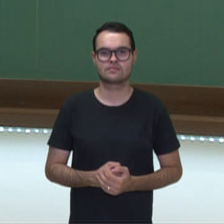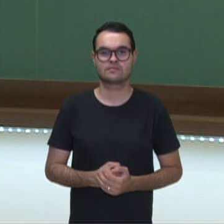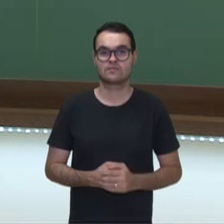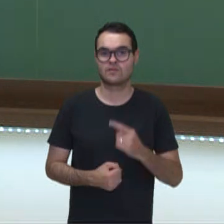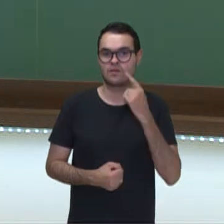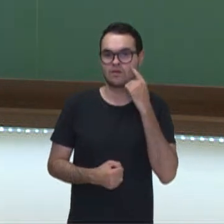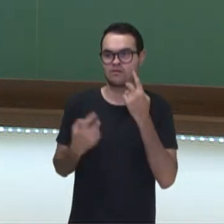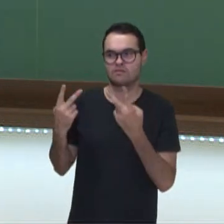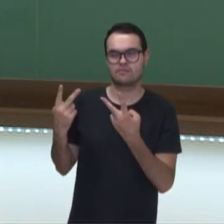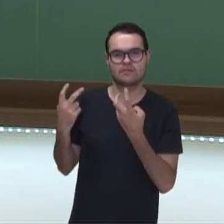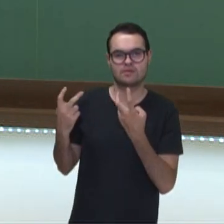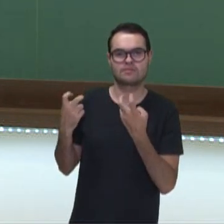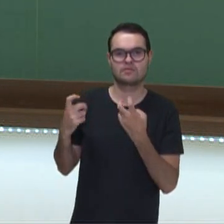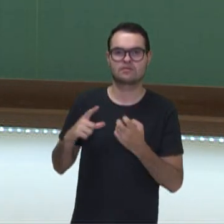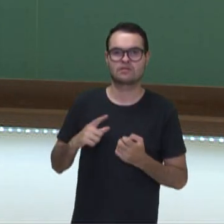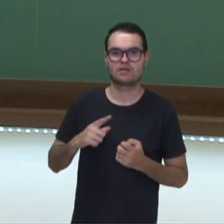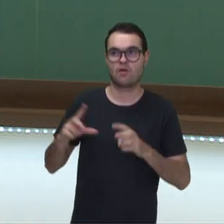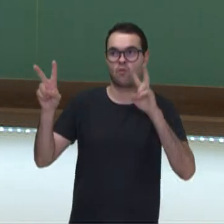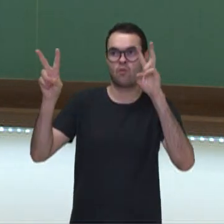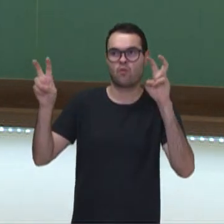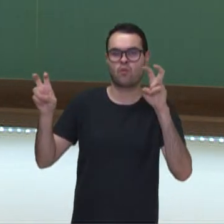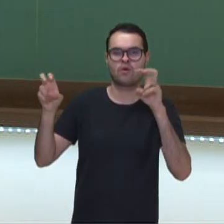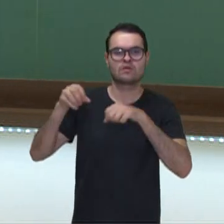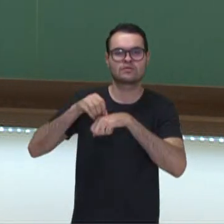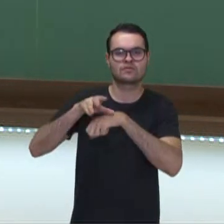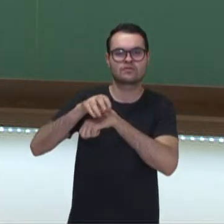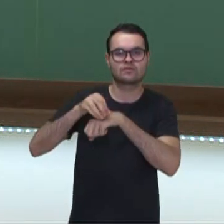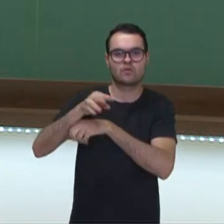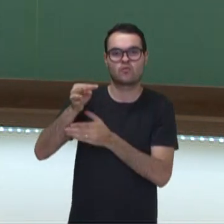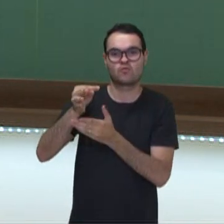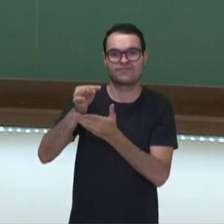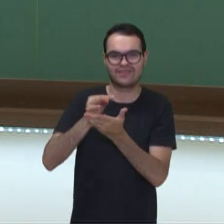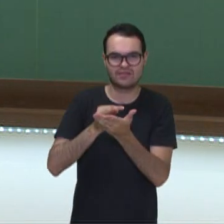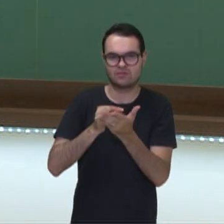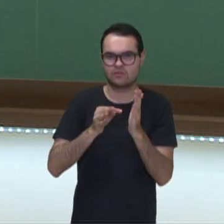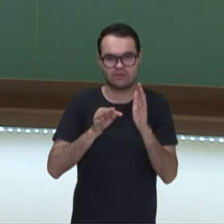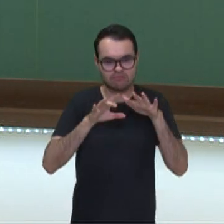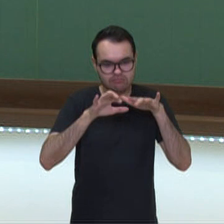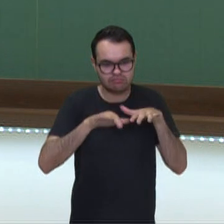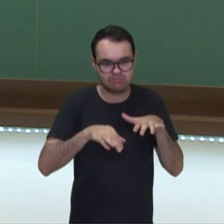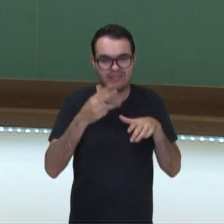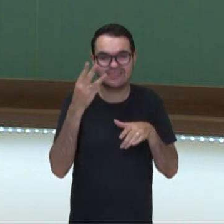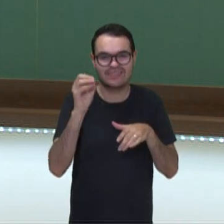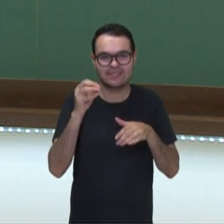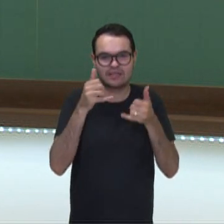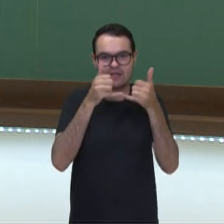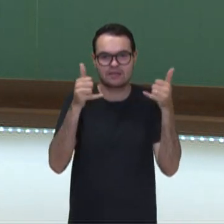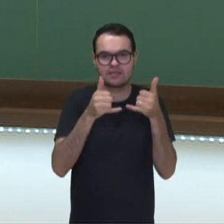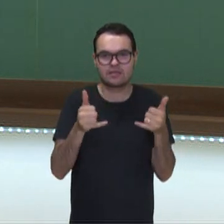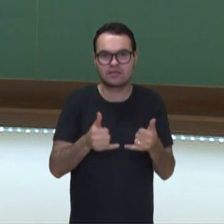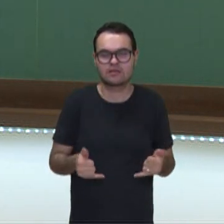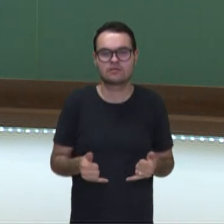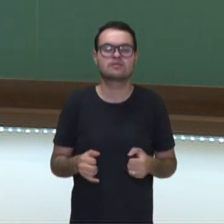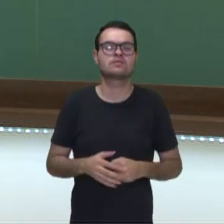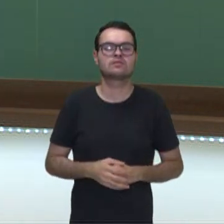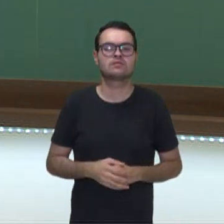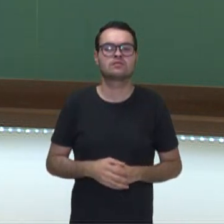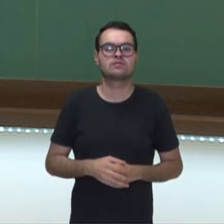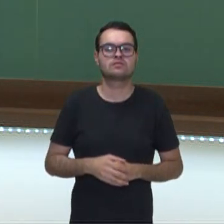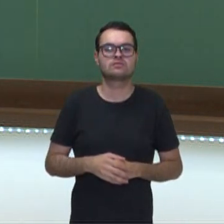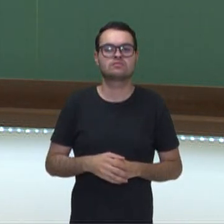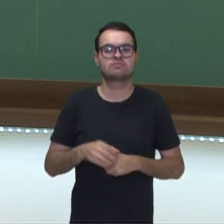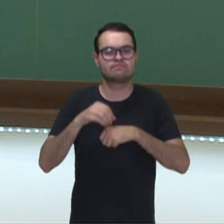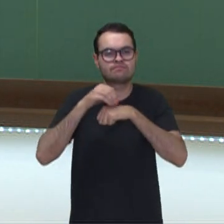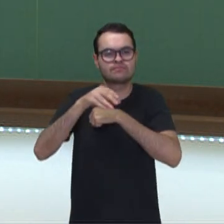Gente, observem que o enunciado sugeria um texto de 30 linhas. Eu queria destacar para vocês a necessidade de, quando